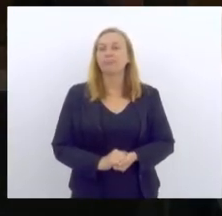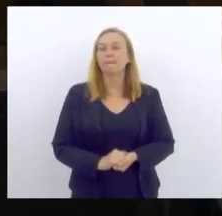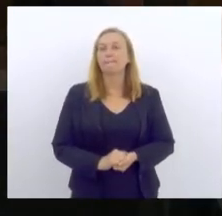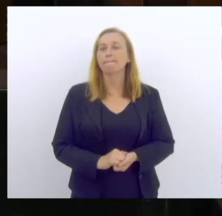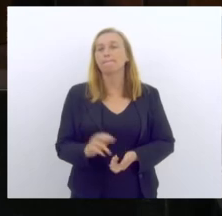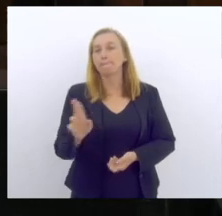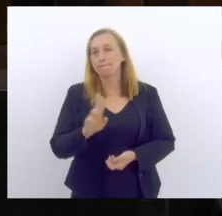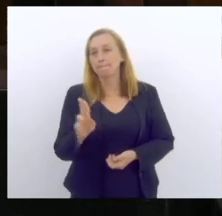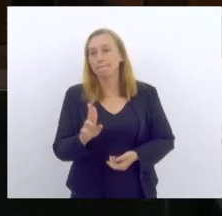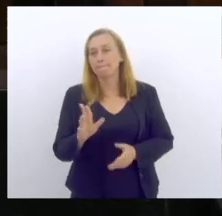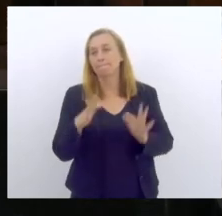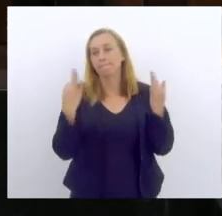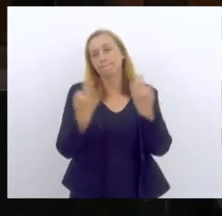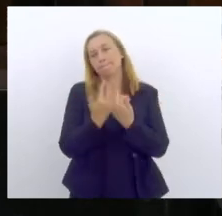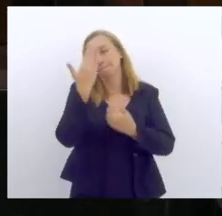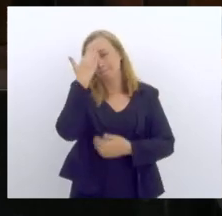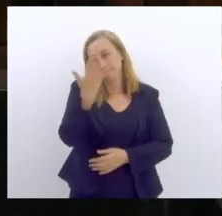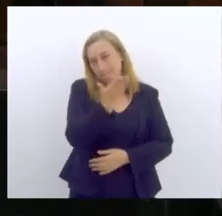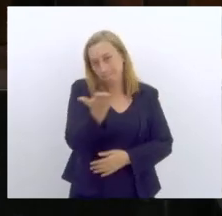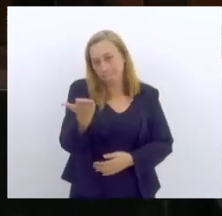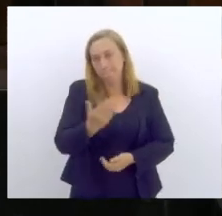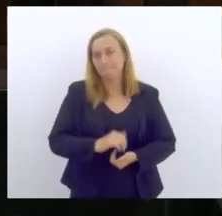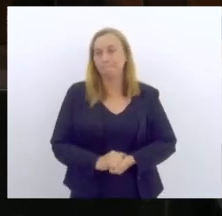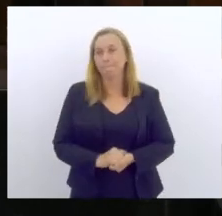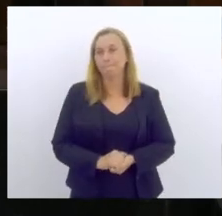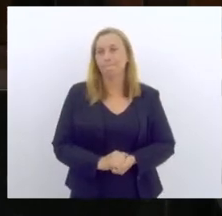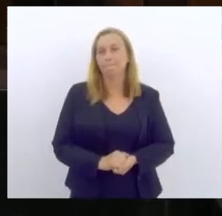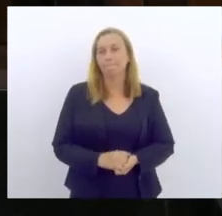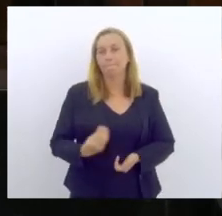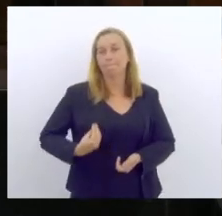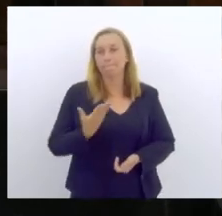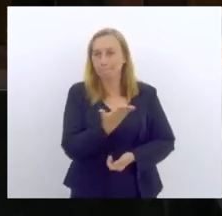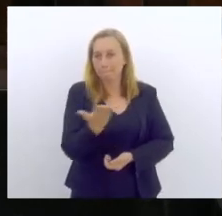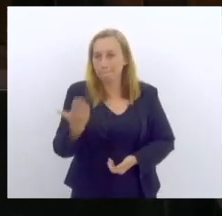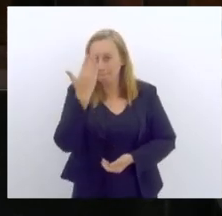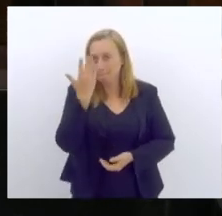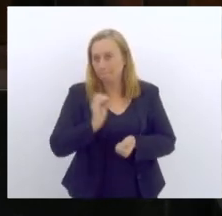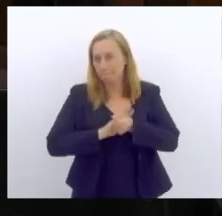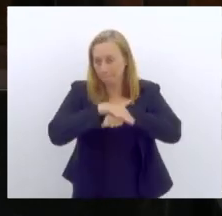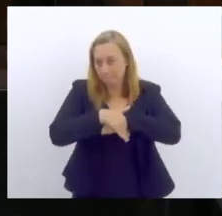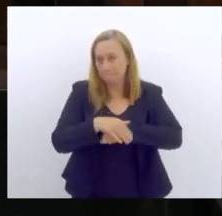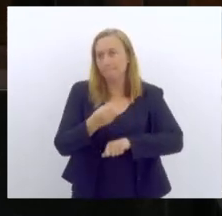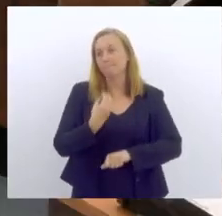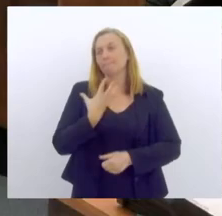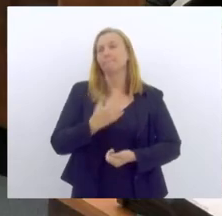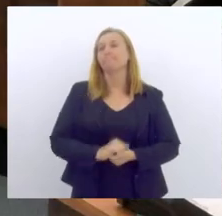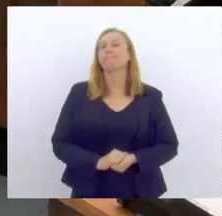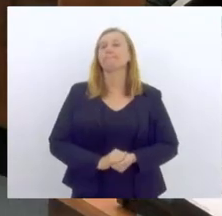em nome da minha família muito obrigado a você e a presença de todos boa noite